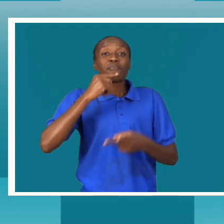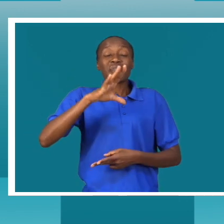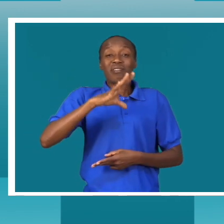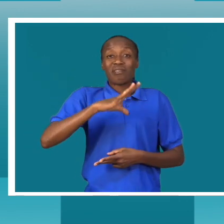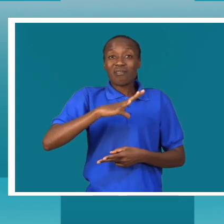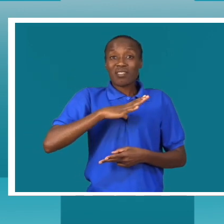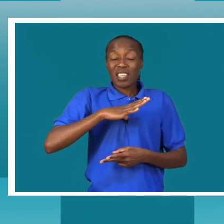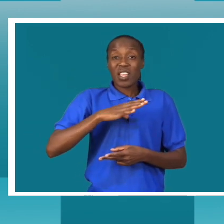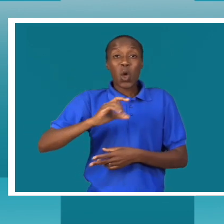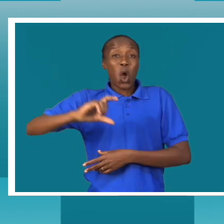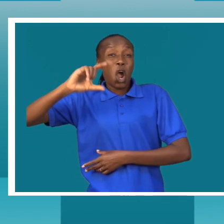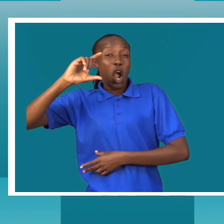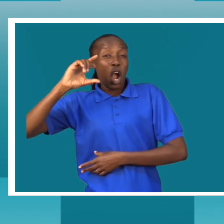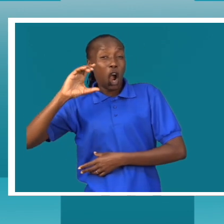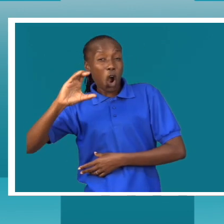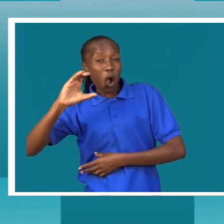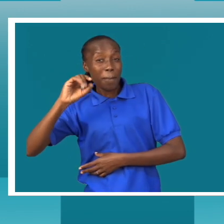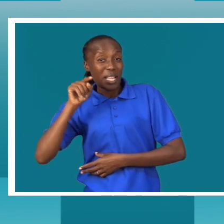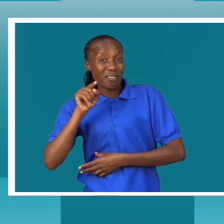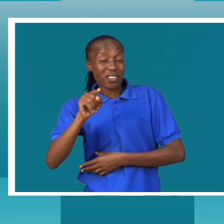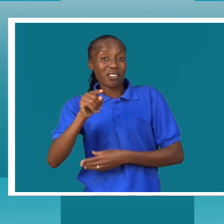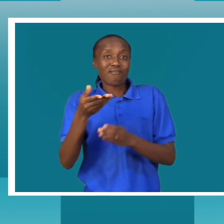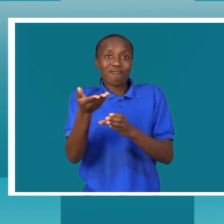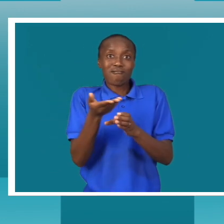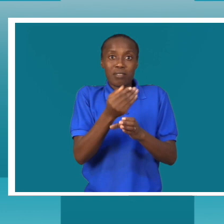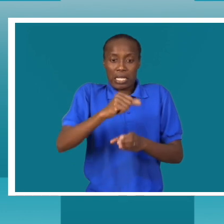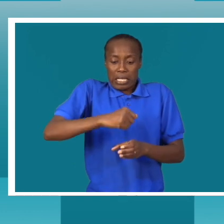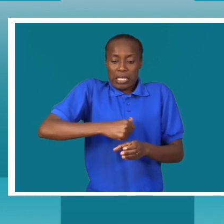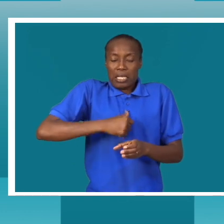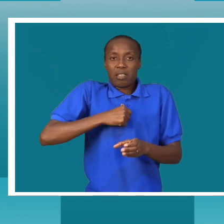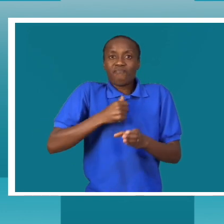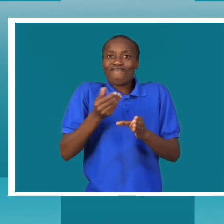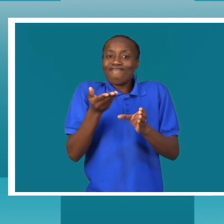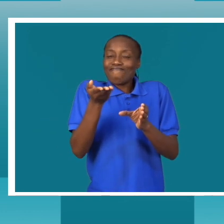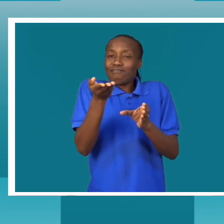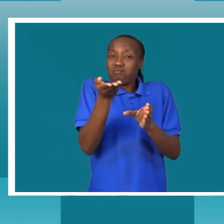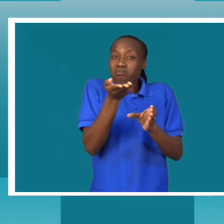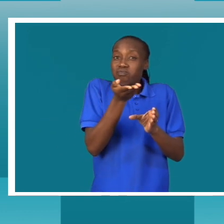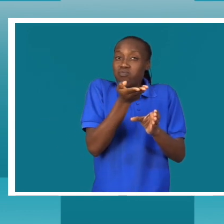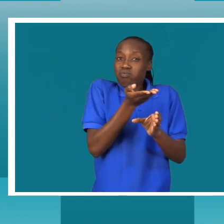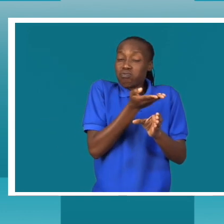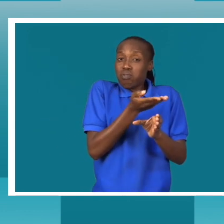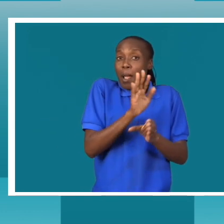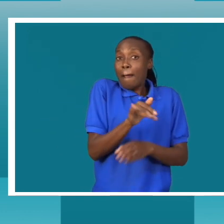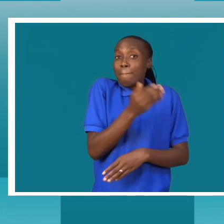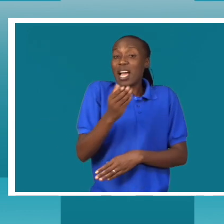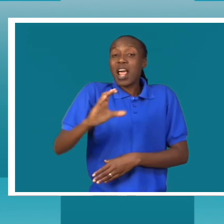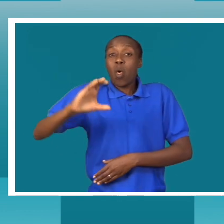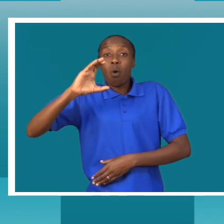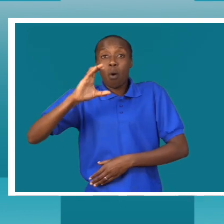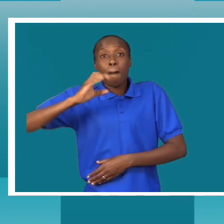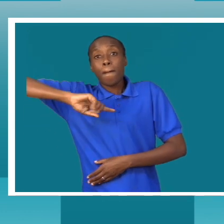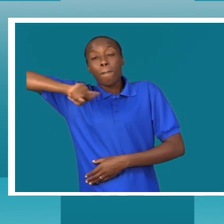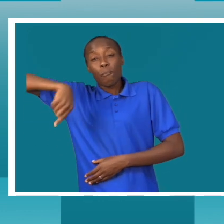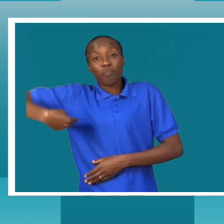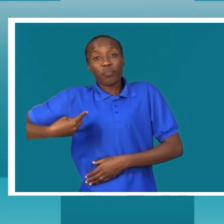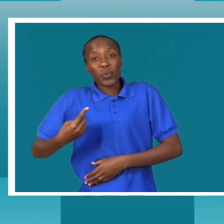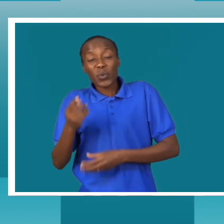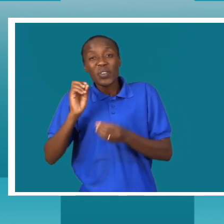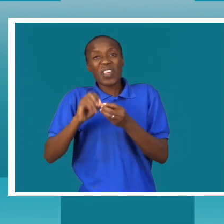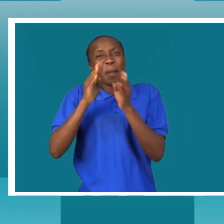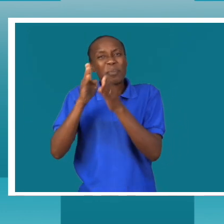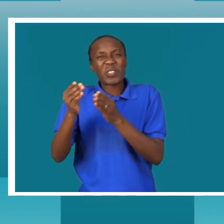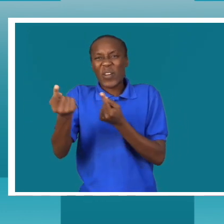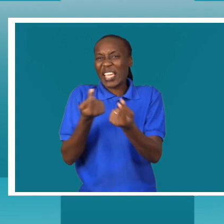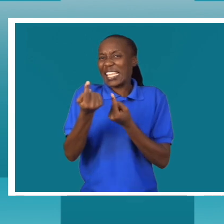companhia a medida e aí e chama e na procopa ele na verdade que ele entre